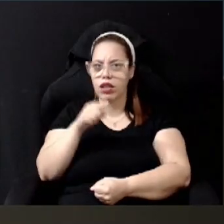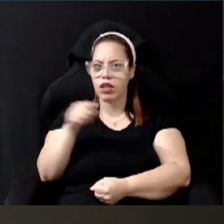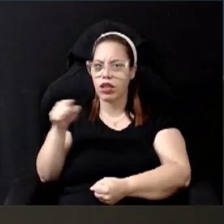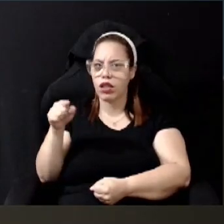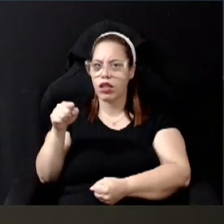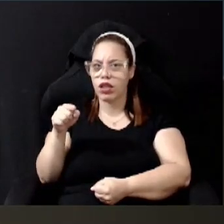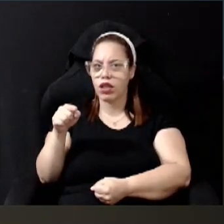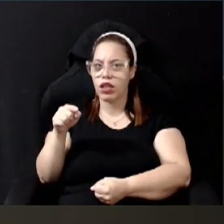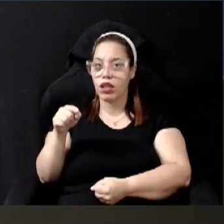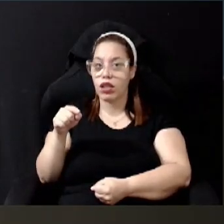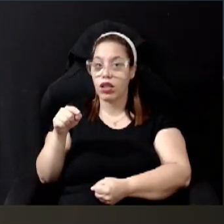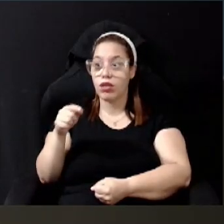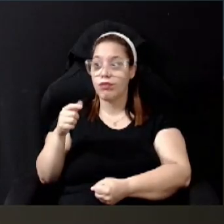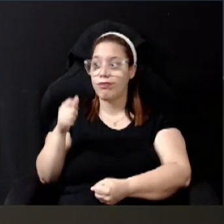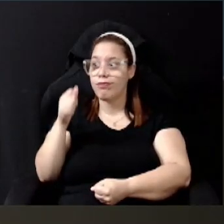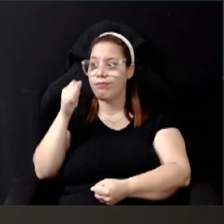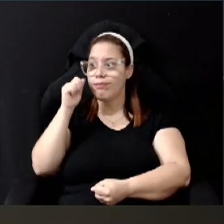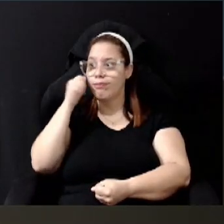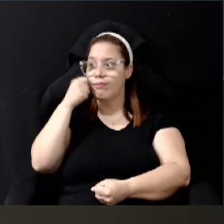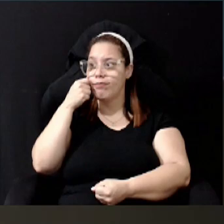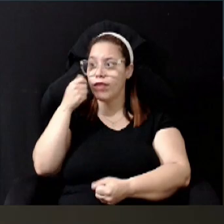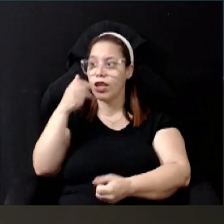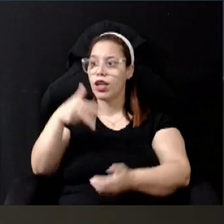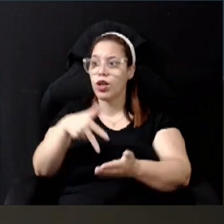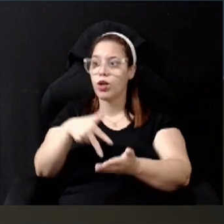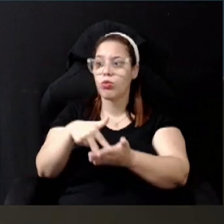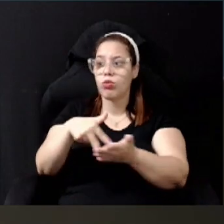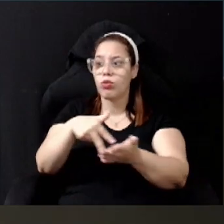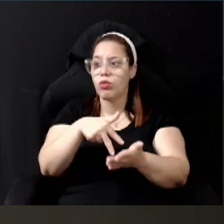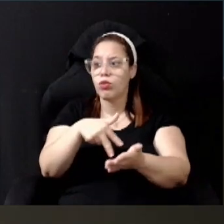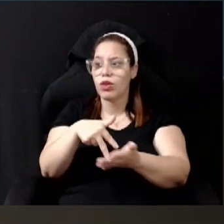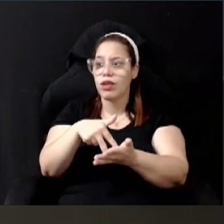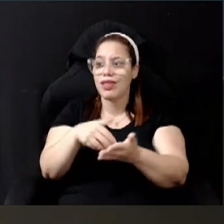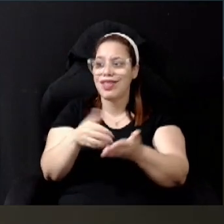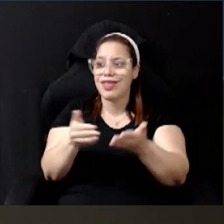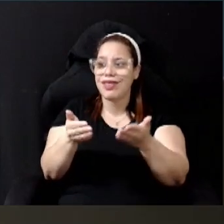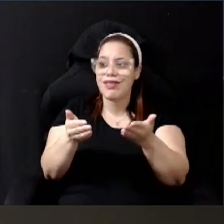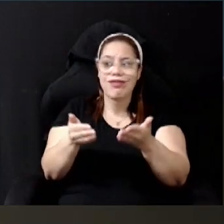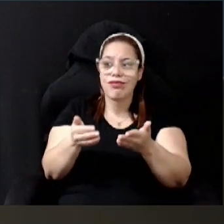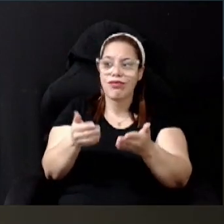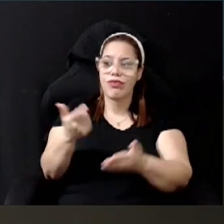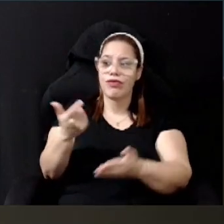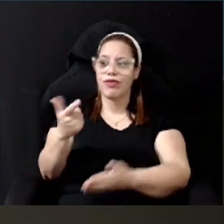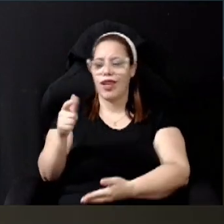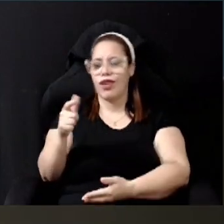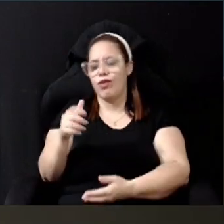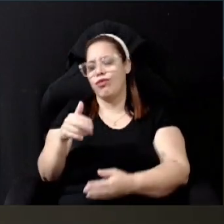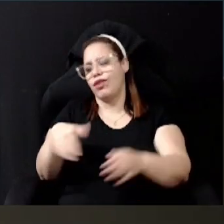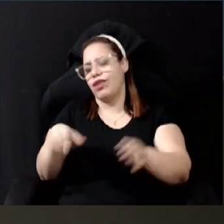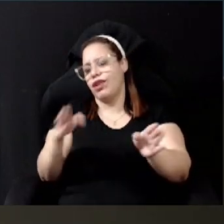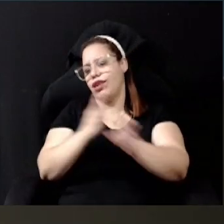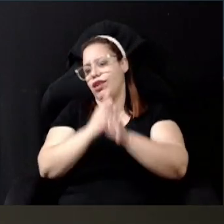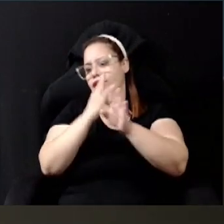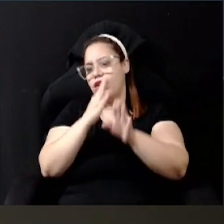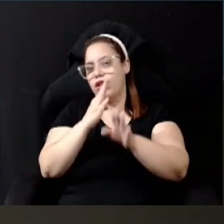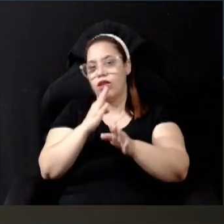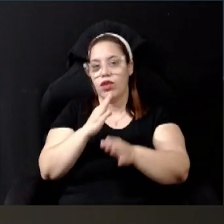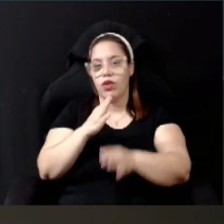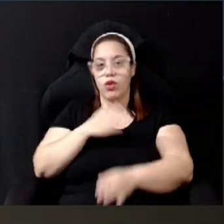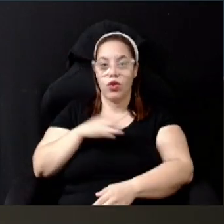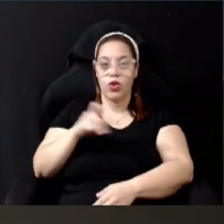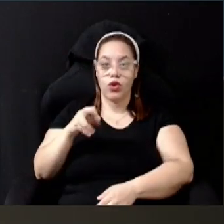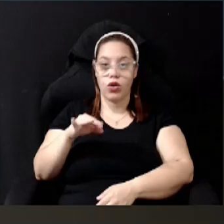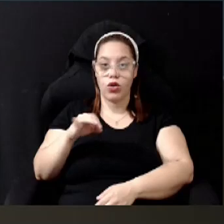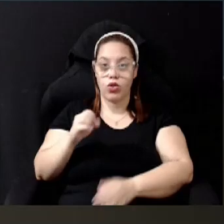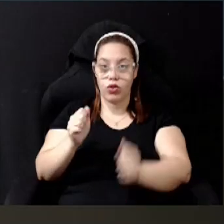aqui. E em que posição essas pessoas estão. Então eu não quero mais entrar em lugares. Eu estive com meu sócio esses dias. A gente foi